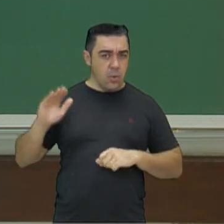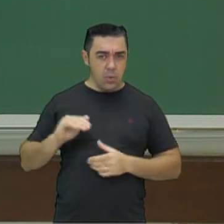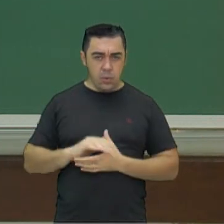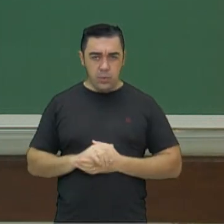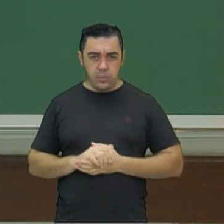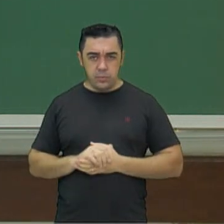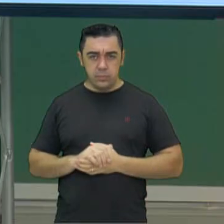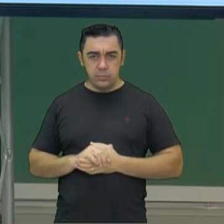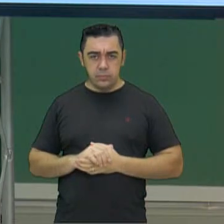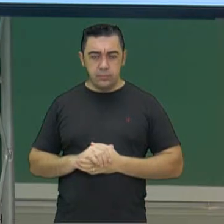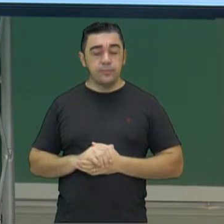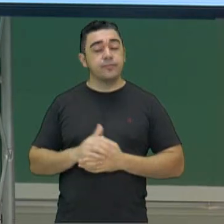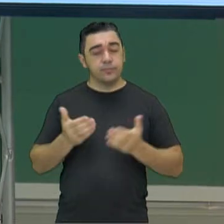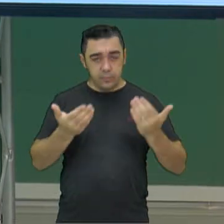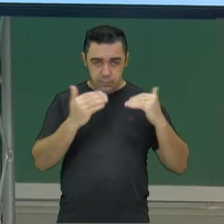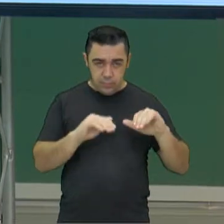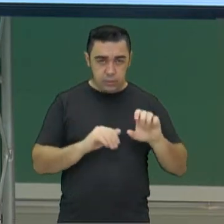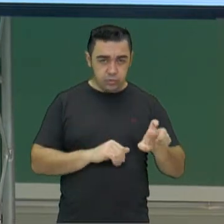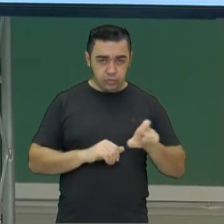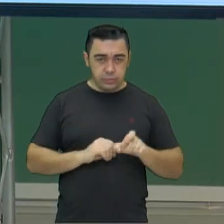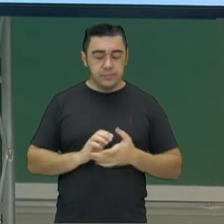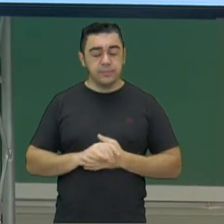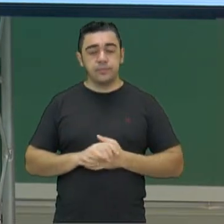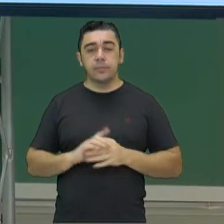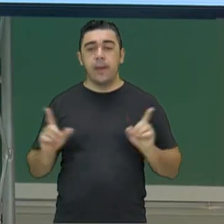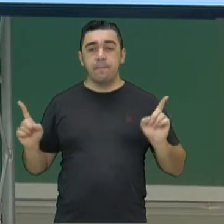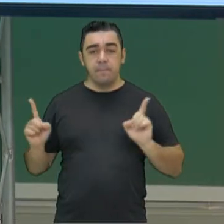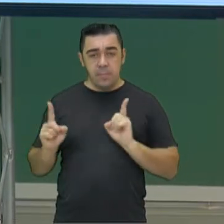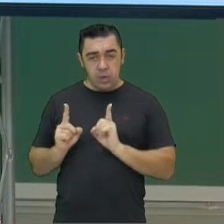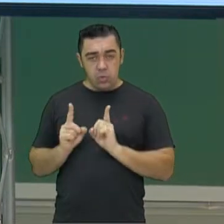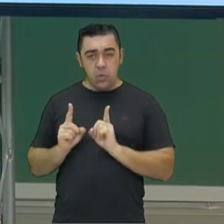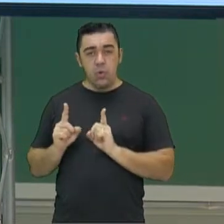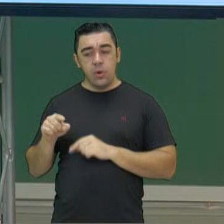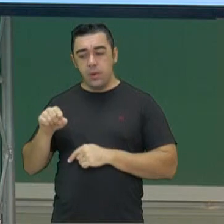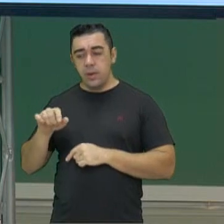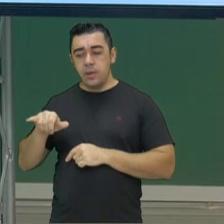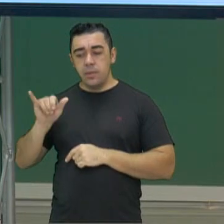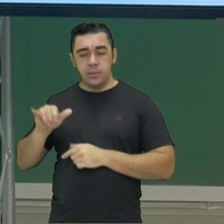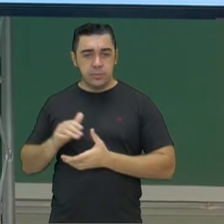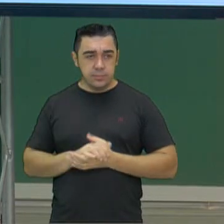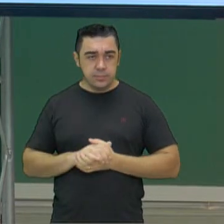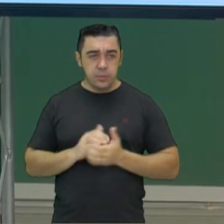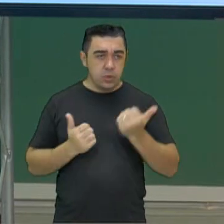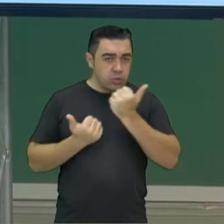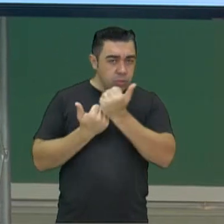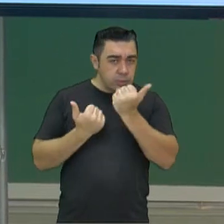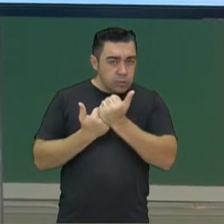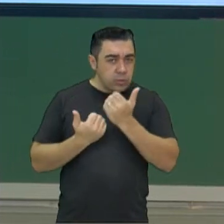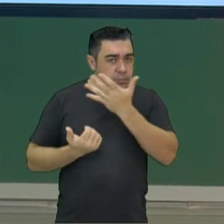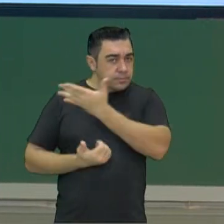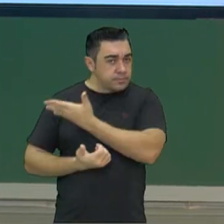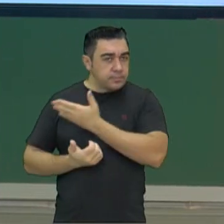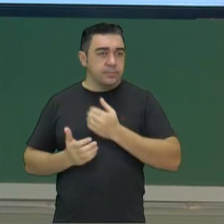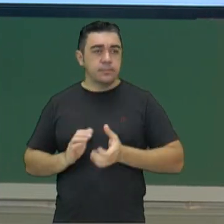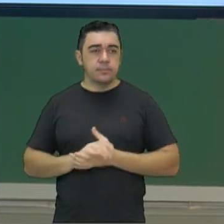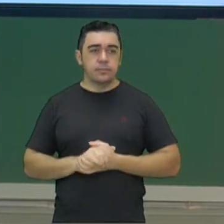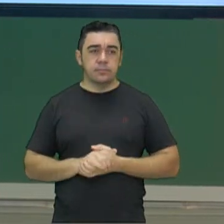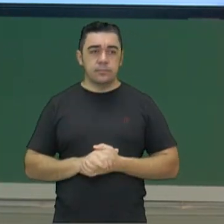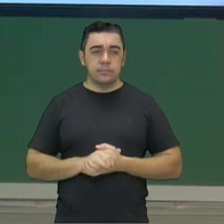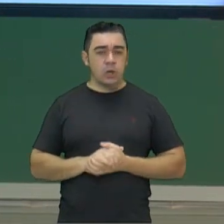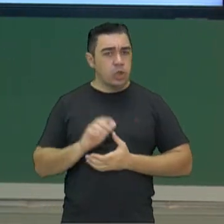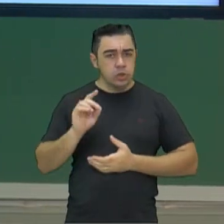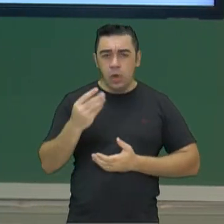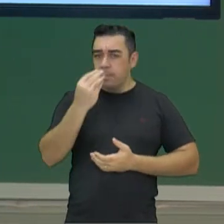aí embaixo do x, a menor embaixo do y. Substituindo, então, os dados, vejam que eu